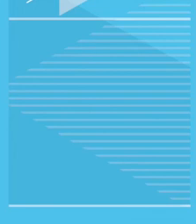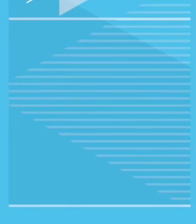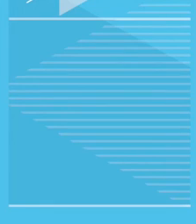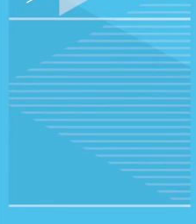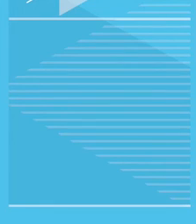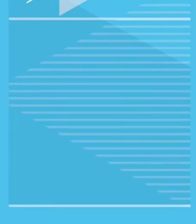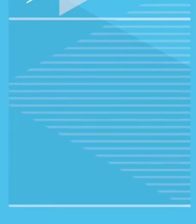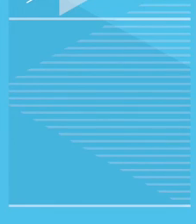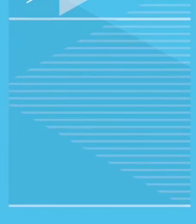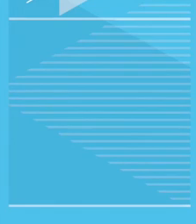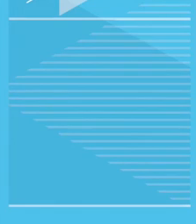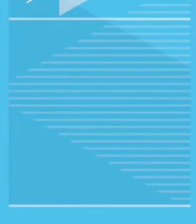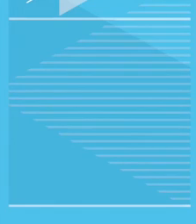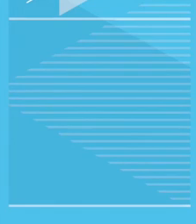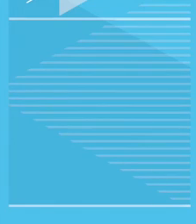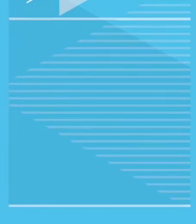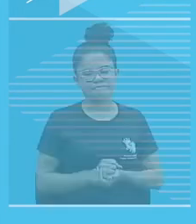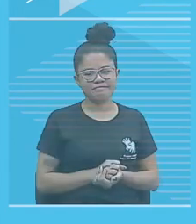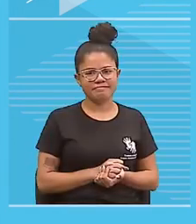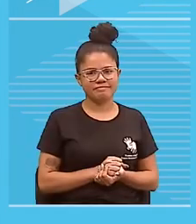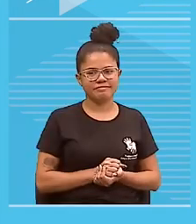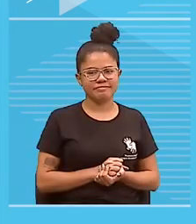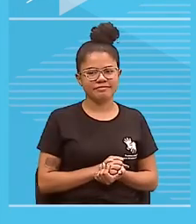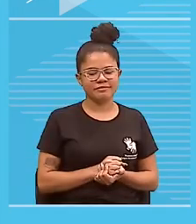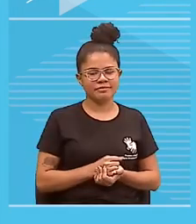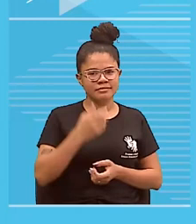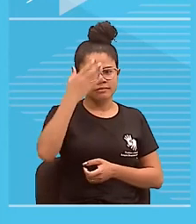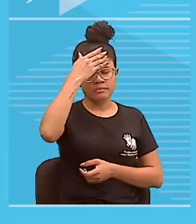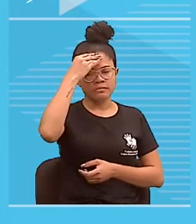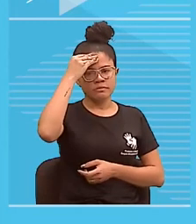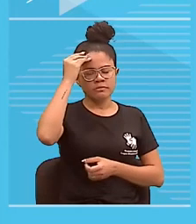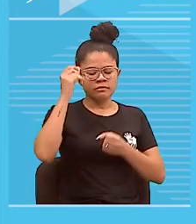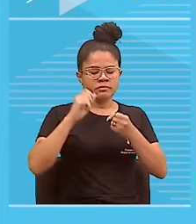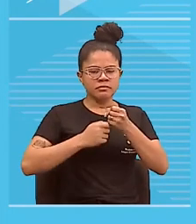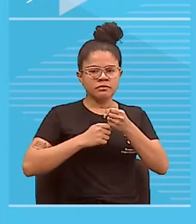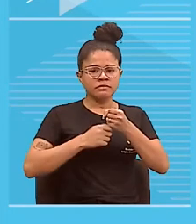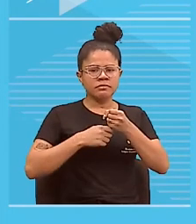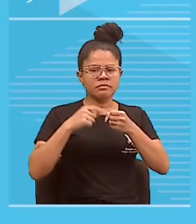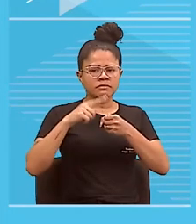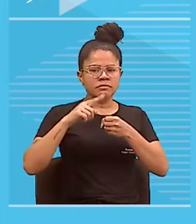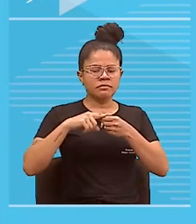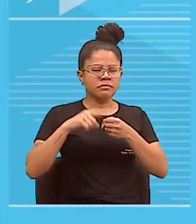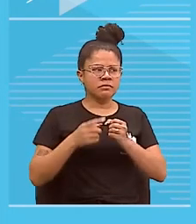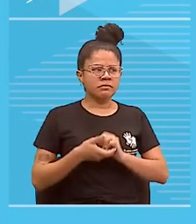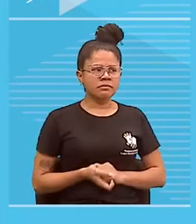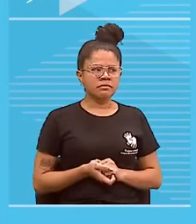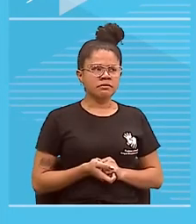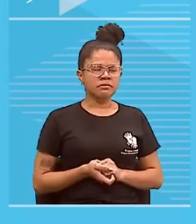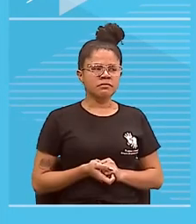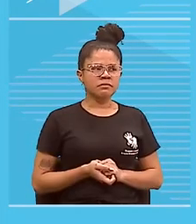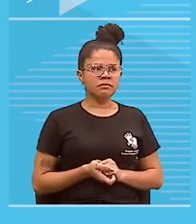tô falando sozinha olha eu tinha desligado o microfone oxigênio entre carbonos